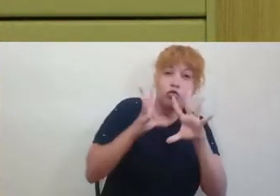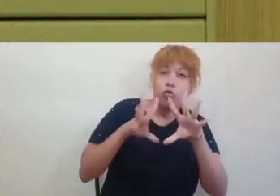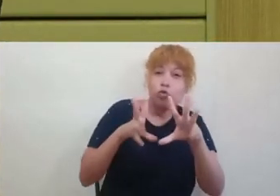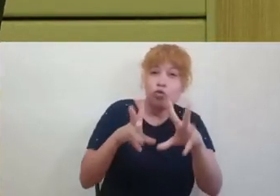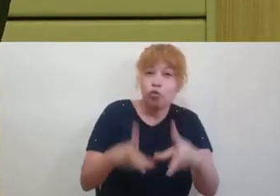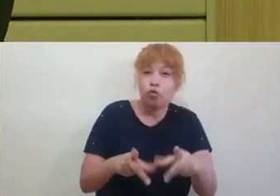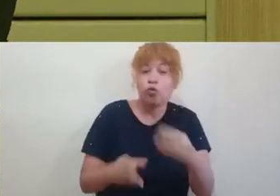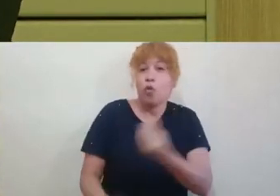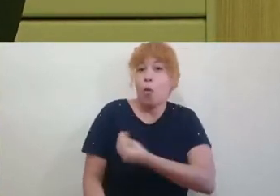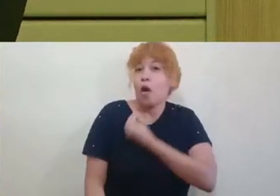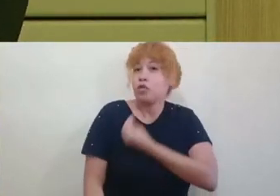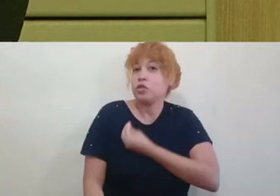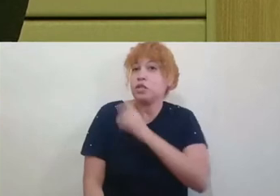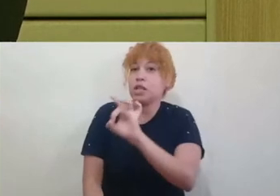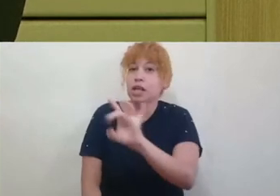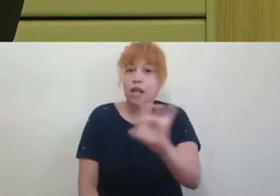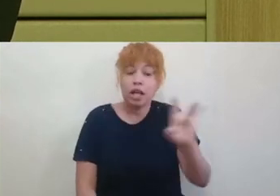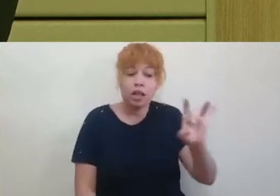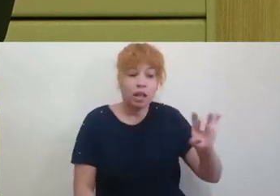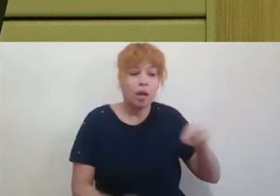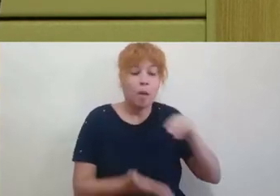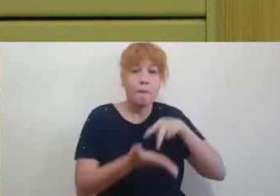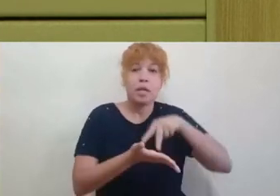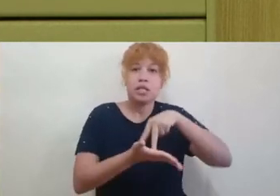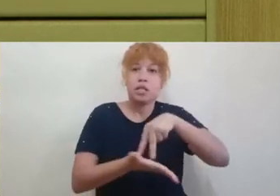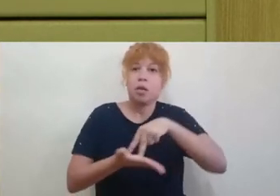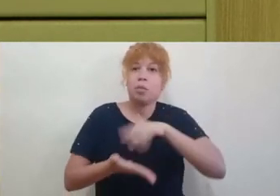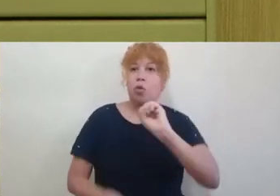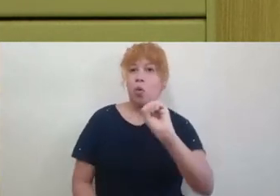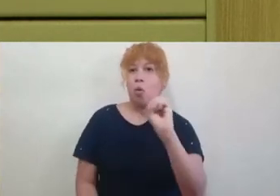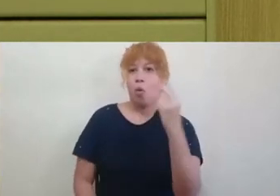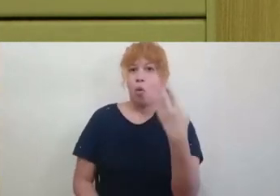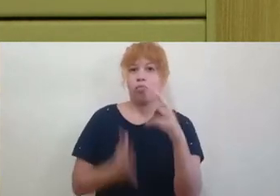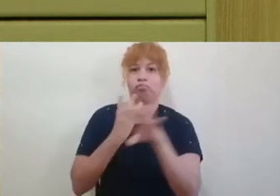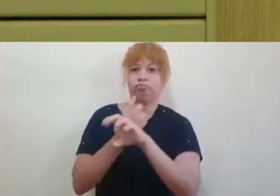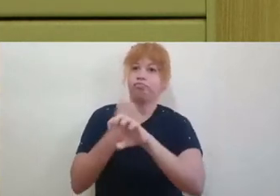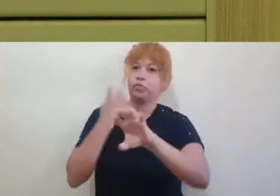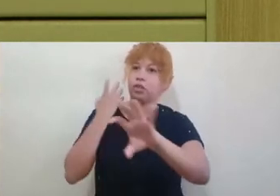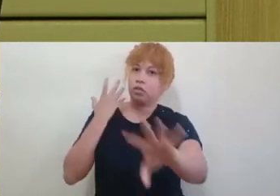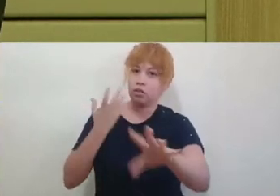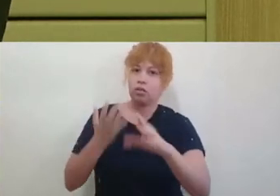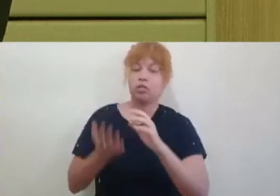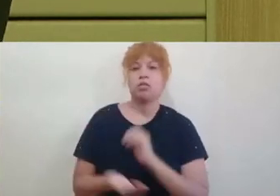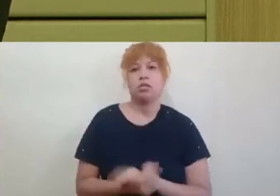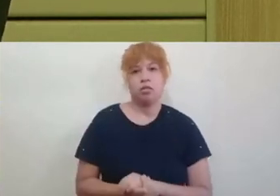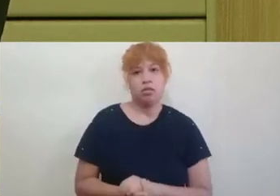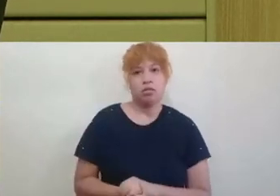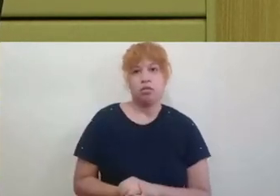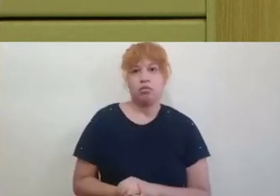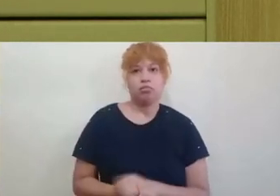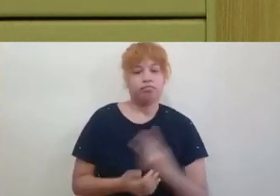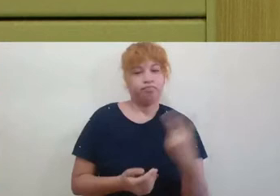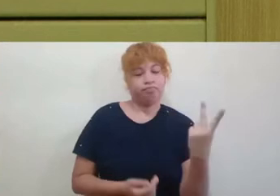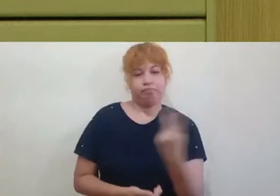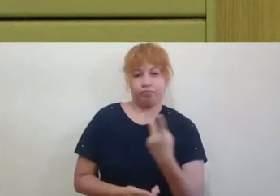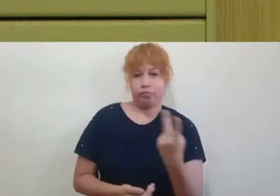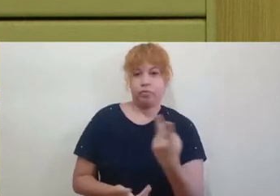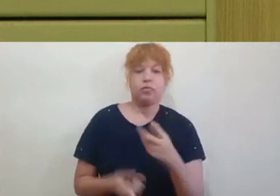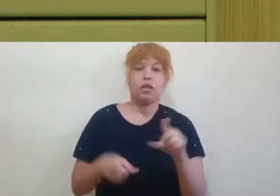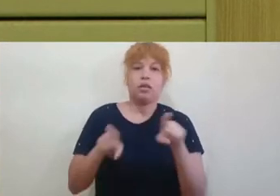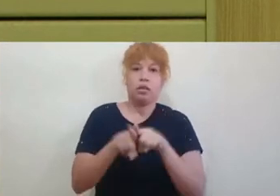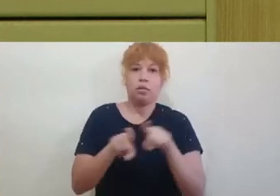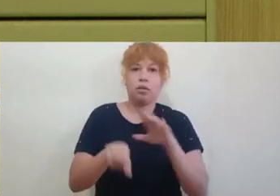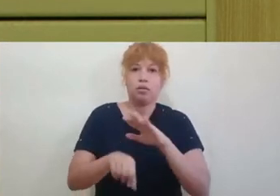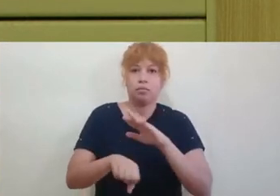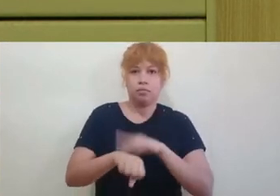das 69 universidades públicas que garantem o desenvolvimento da ciência no Brasil, que garantem a